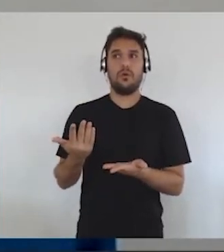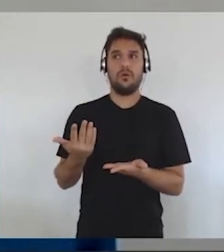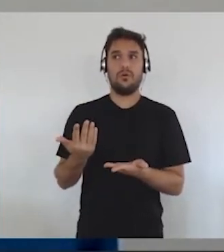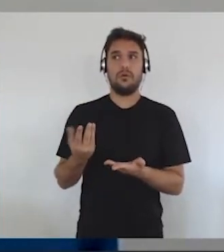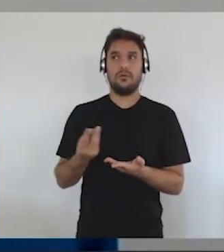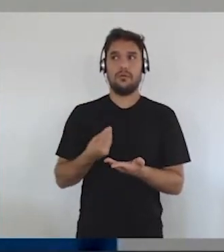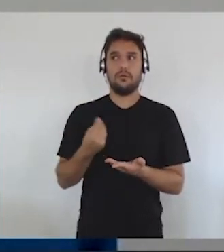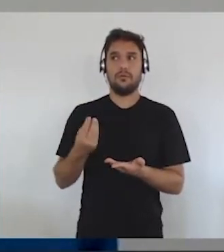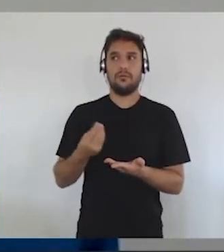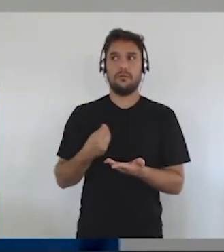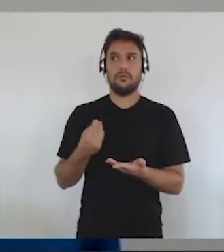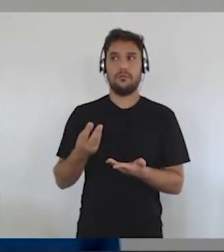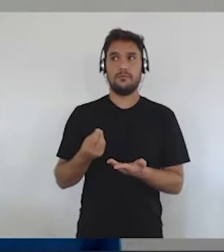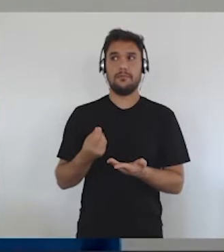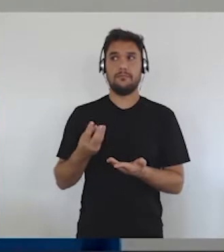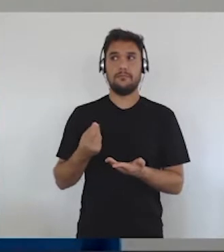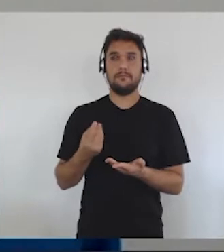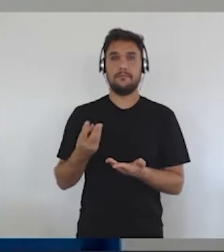a